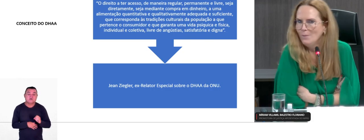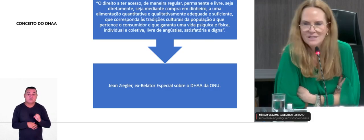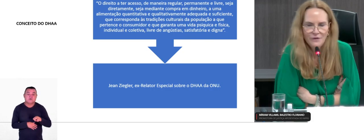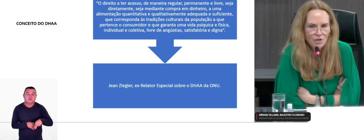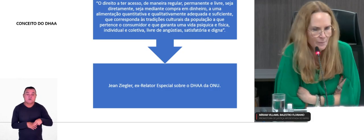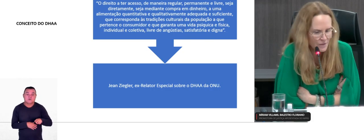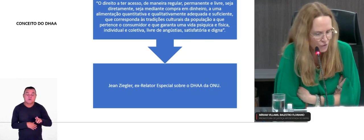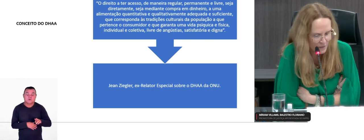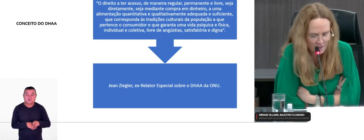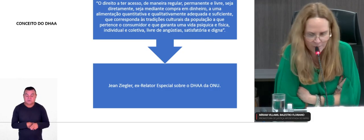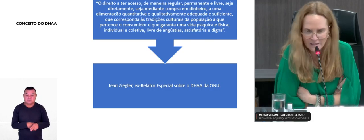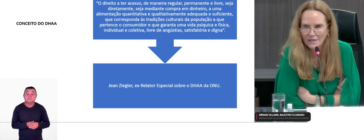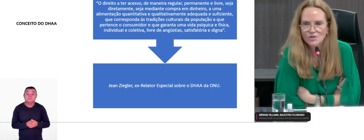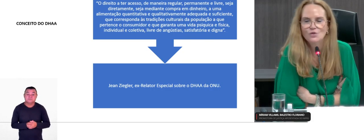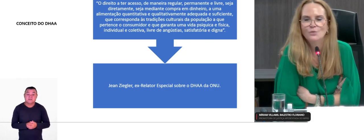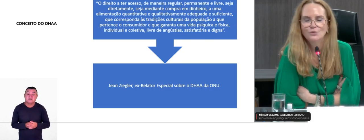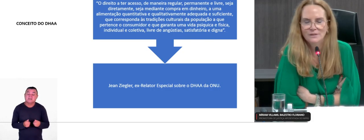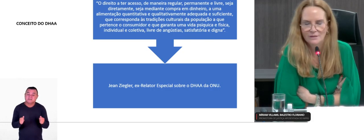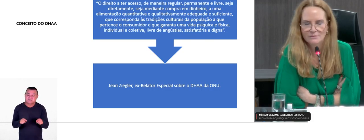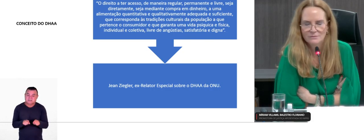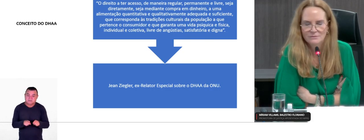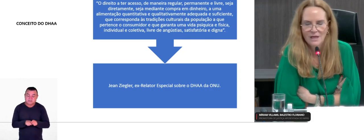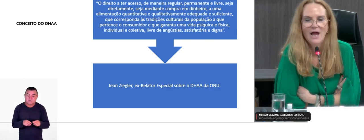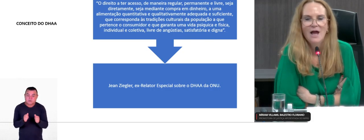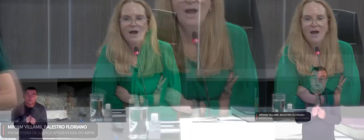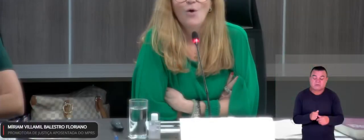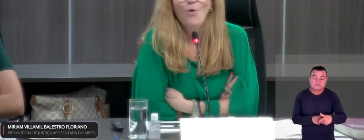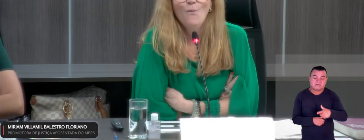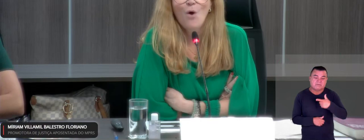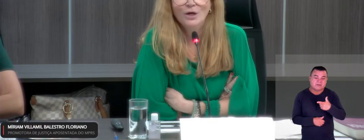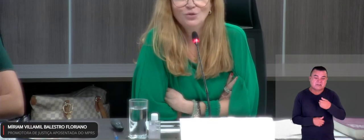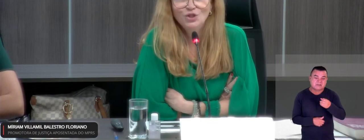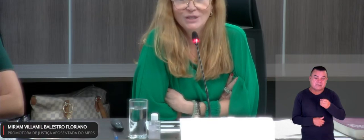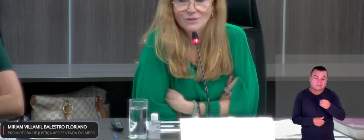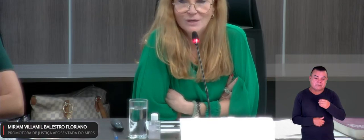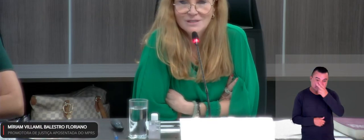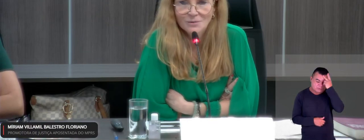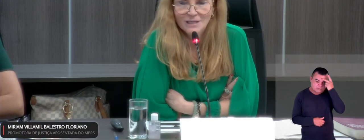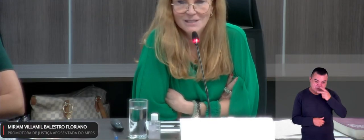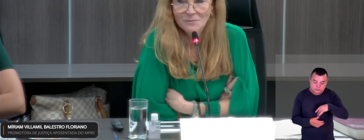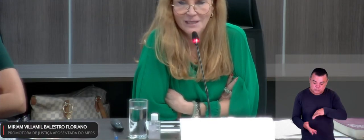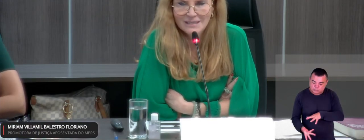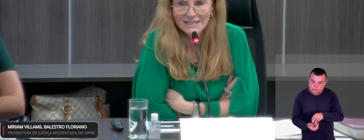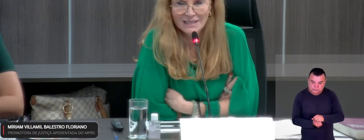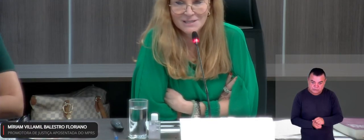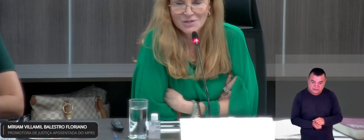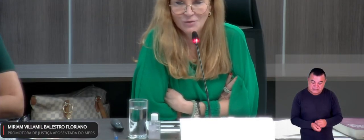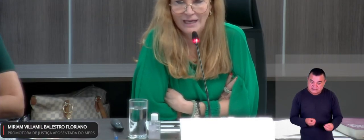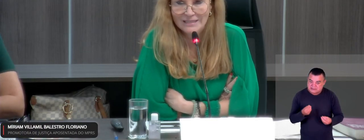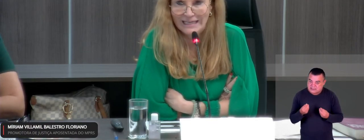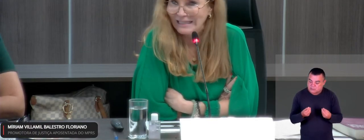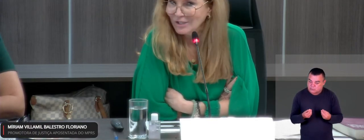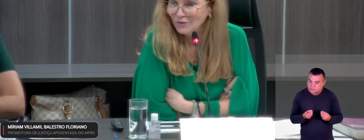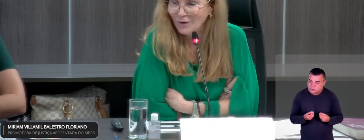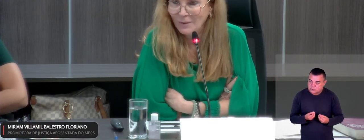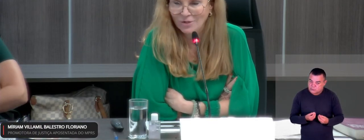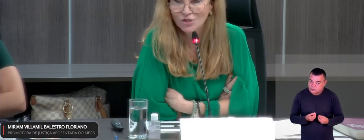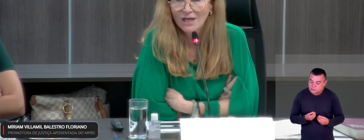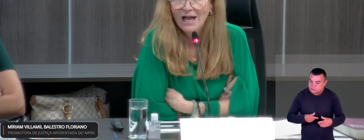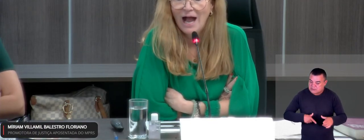com umas 20 pessoas representantes do mundo inteiro o modo de atuação das empresas transnacionais